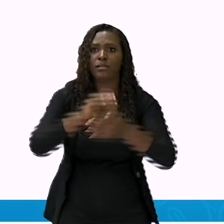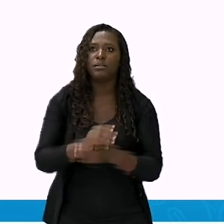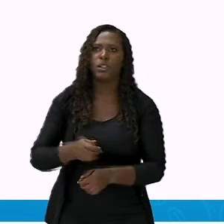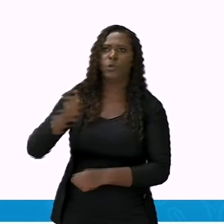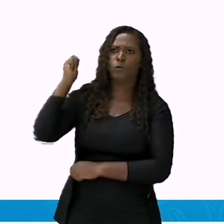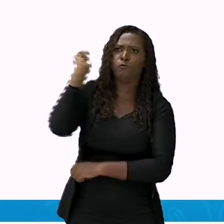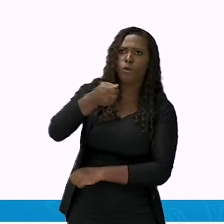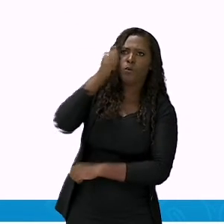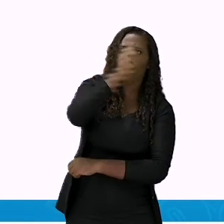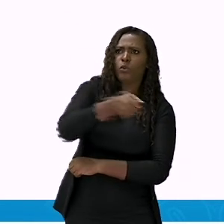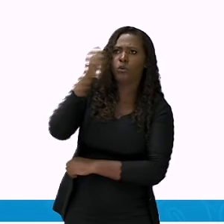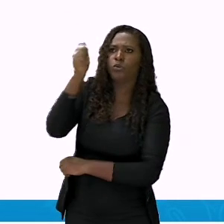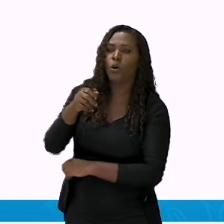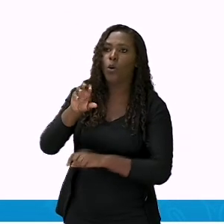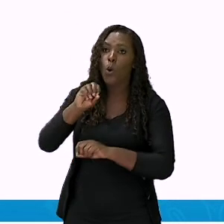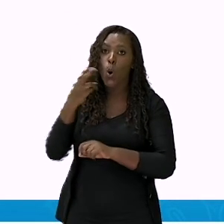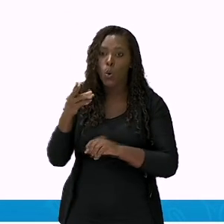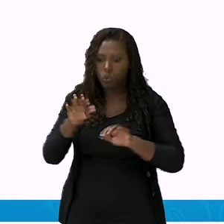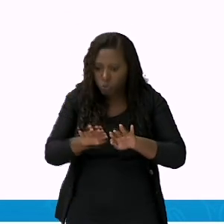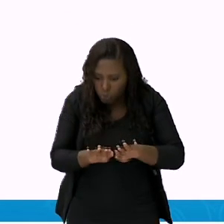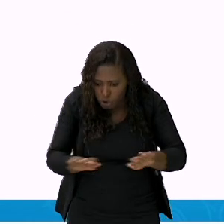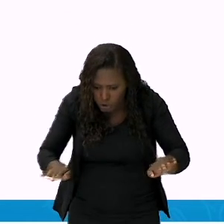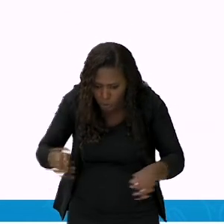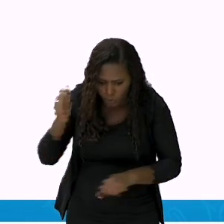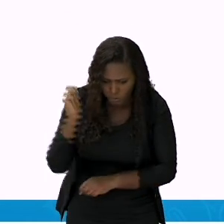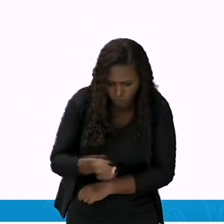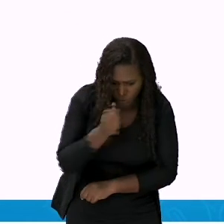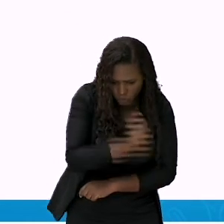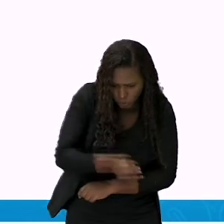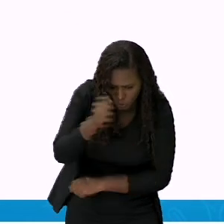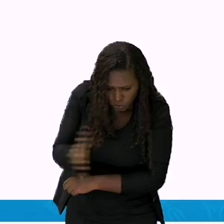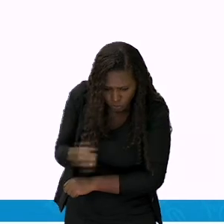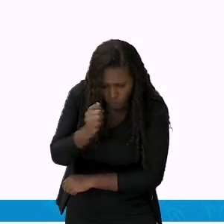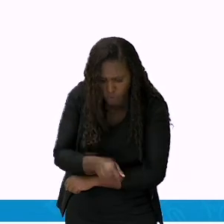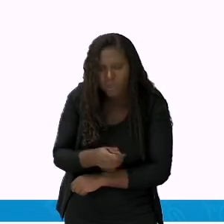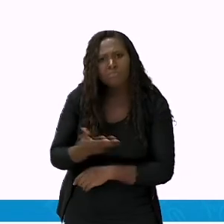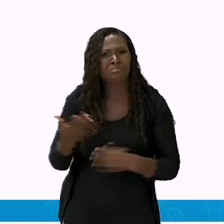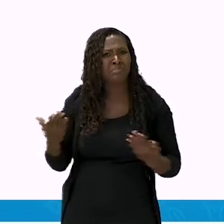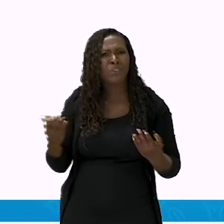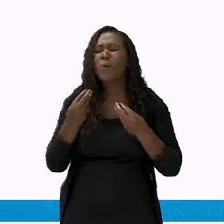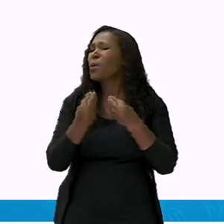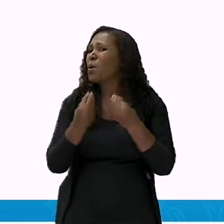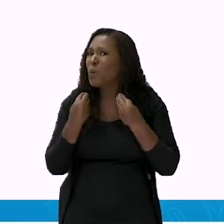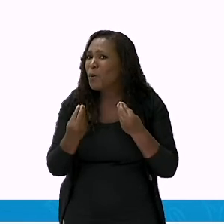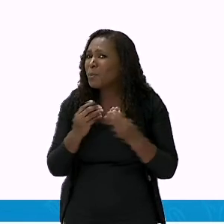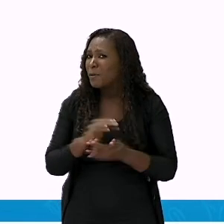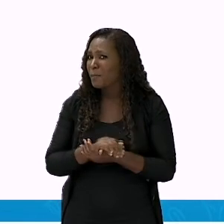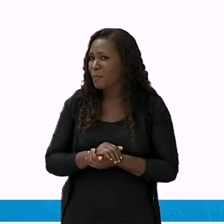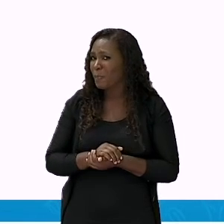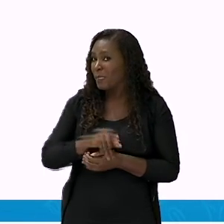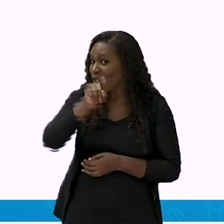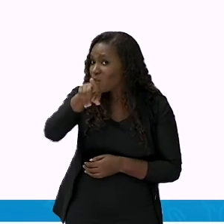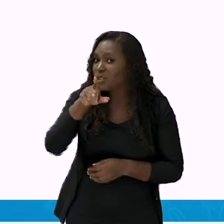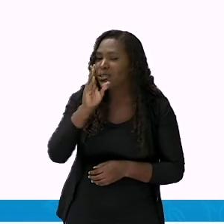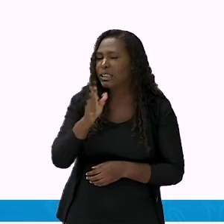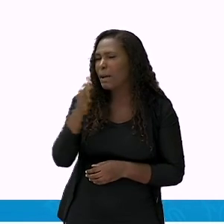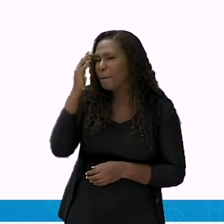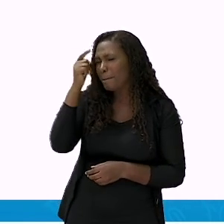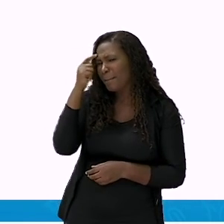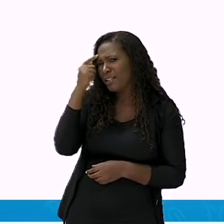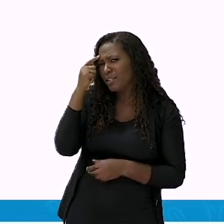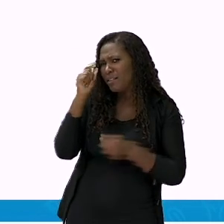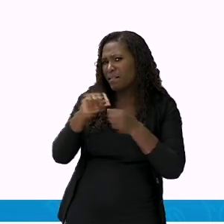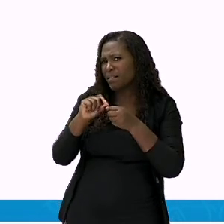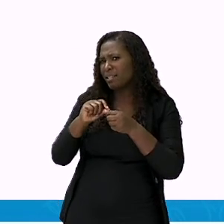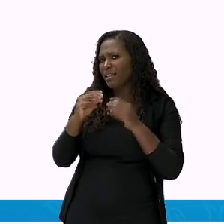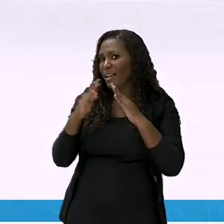chão? É bom pensar. Você já pensou em fazer um quadro desse na sua casa?